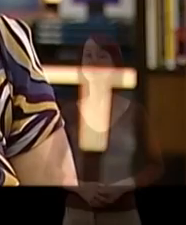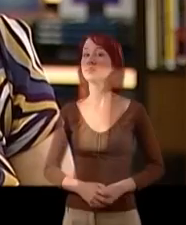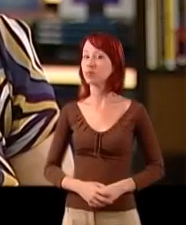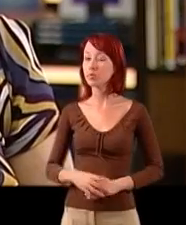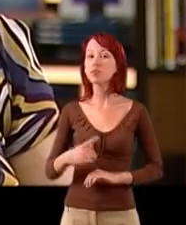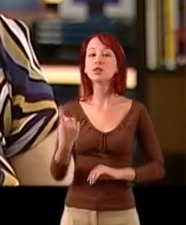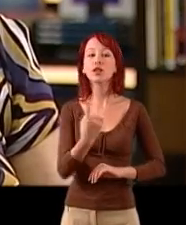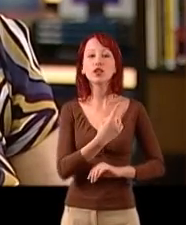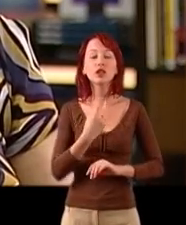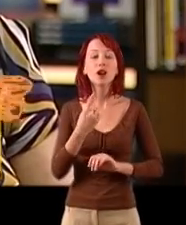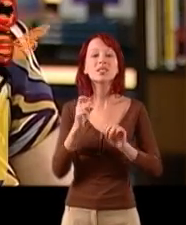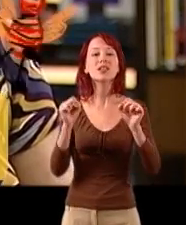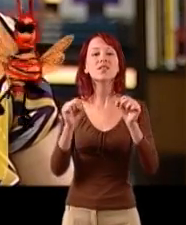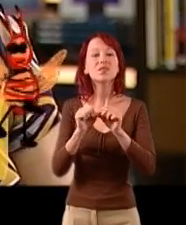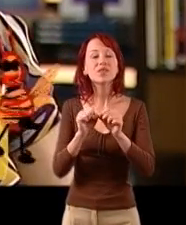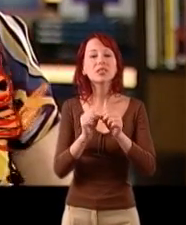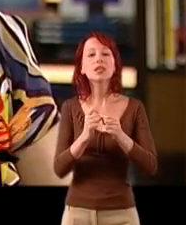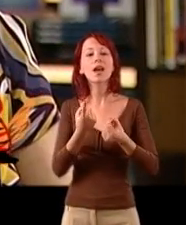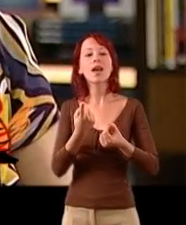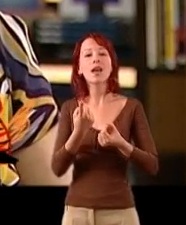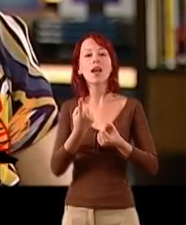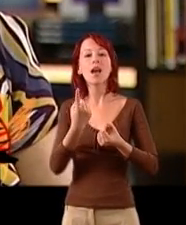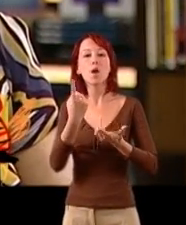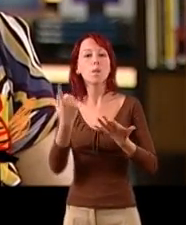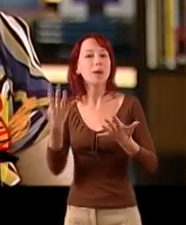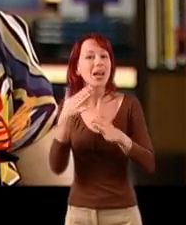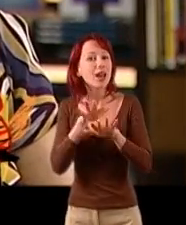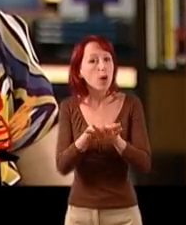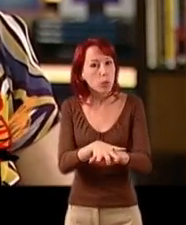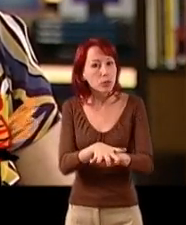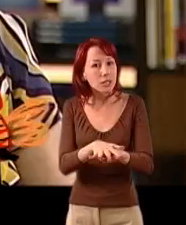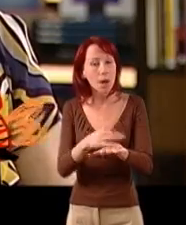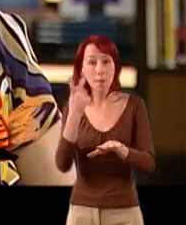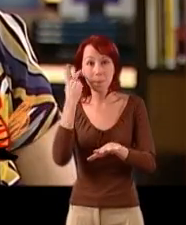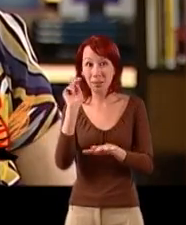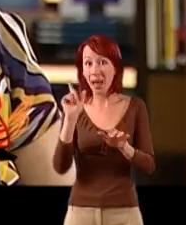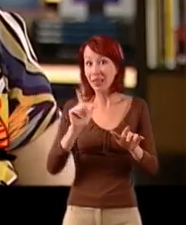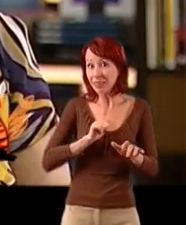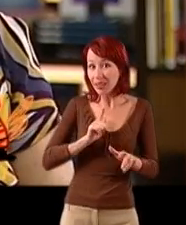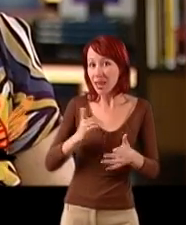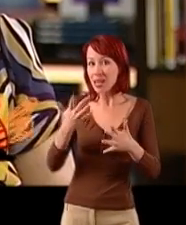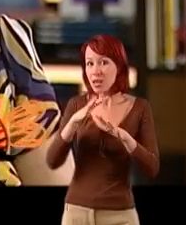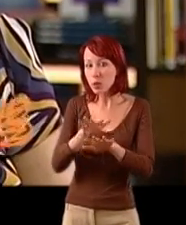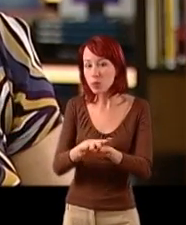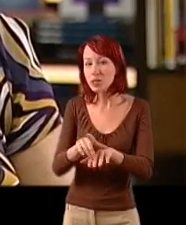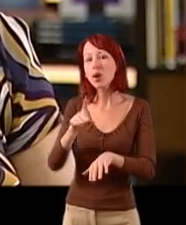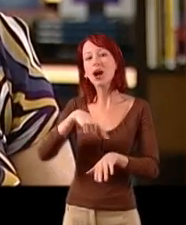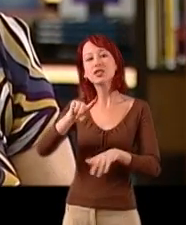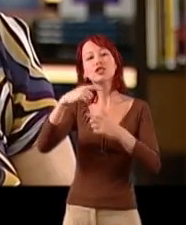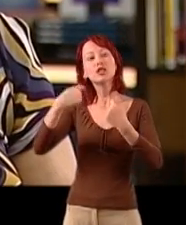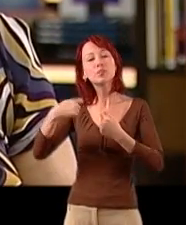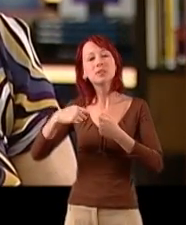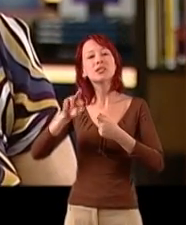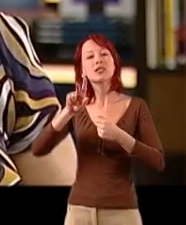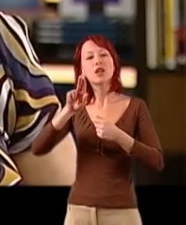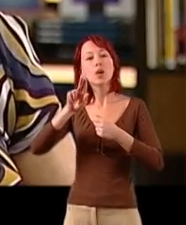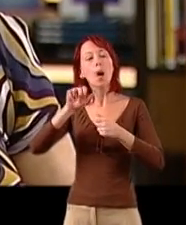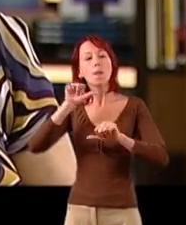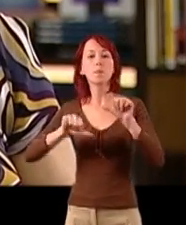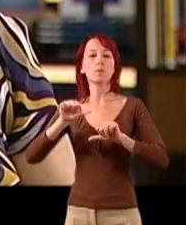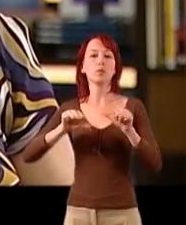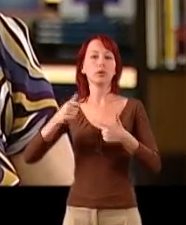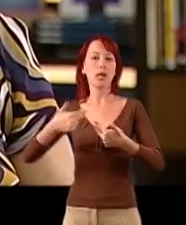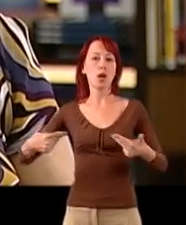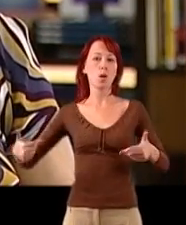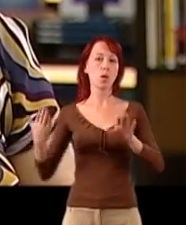Para nós construirmos um sistema inclusivo, nós temos que desconstruir o que nós temos, né?